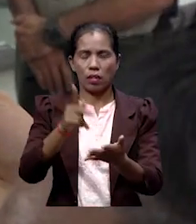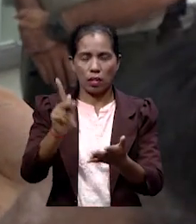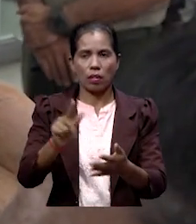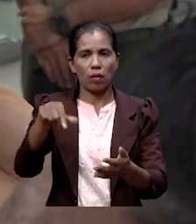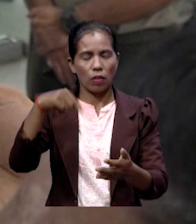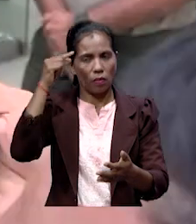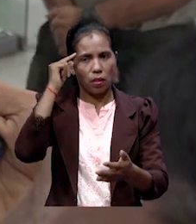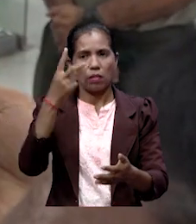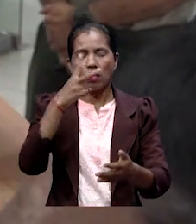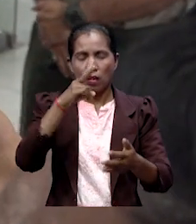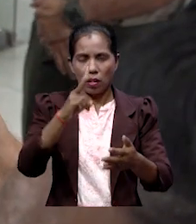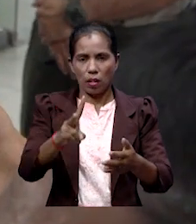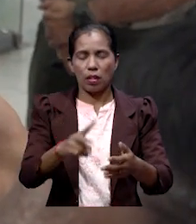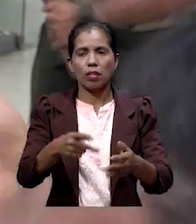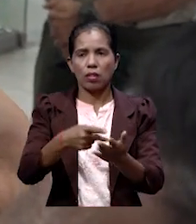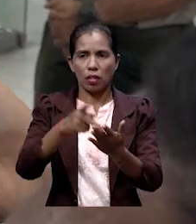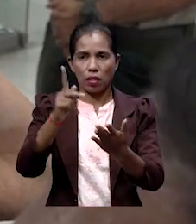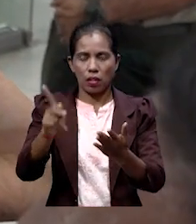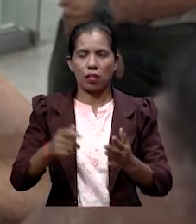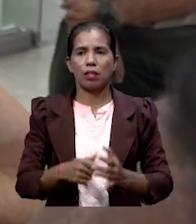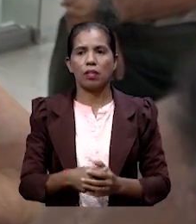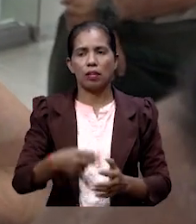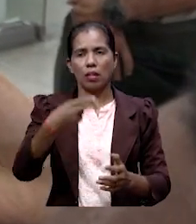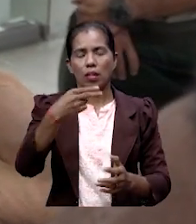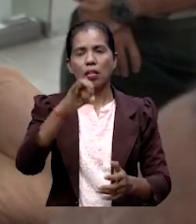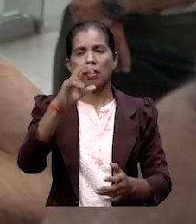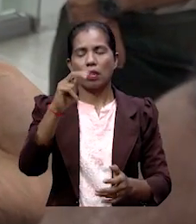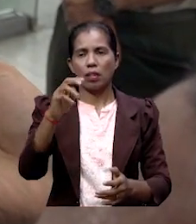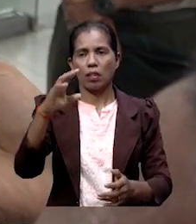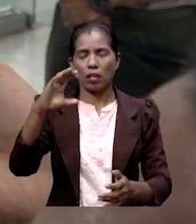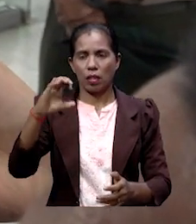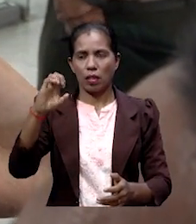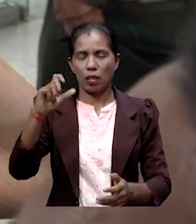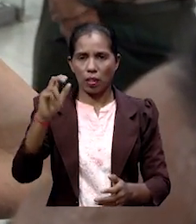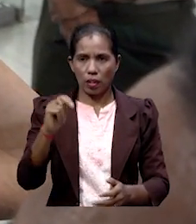governo carrega imposto Heineken selo, contribui